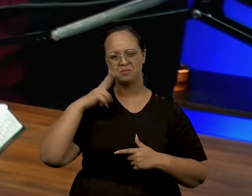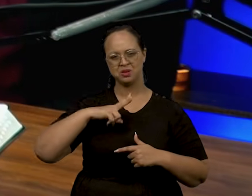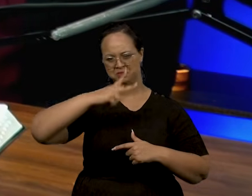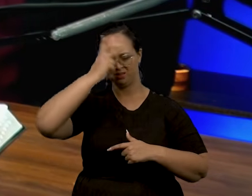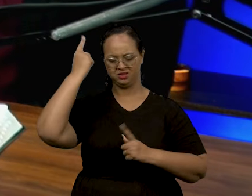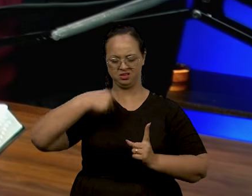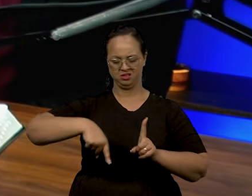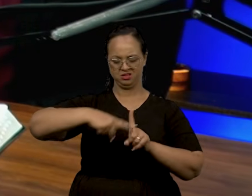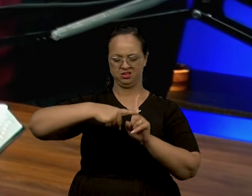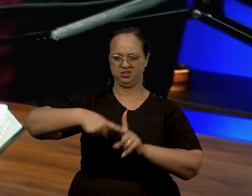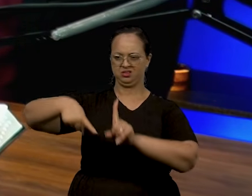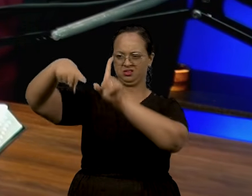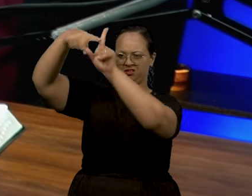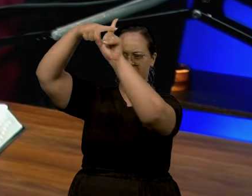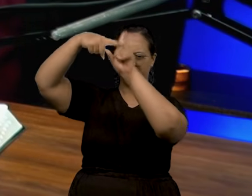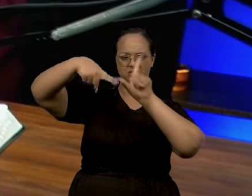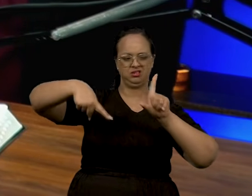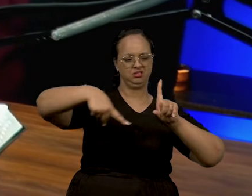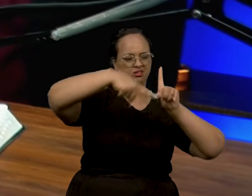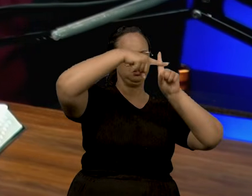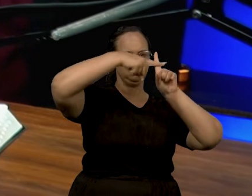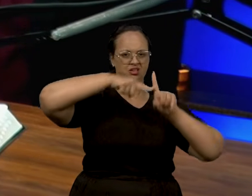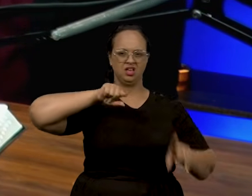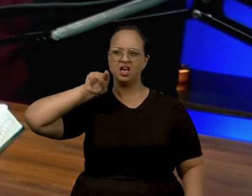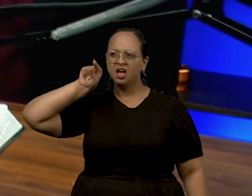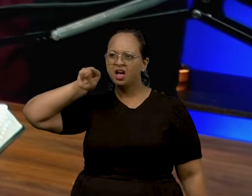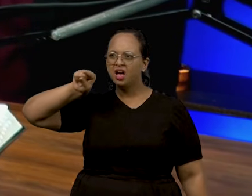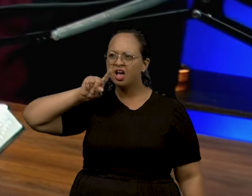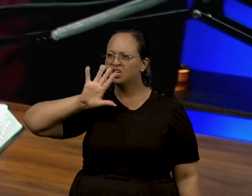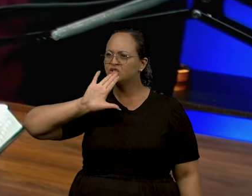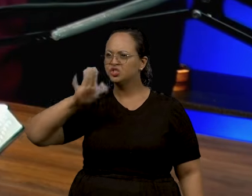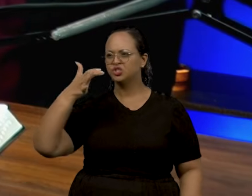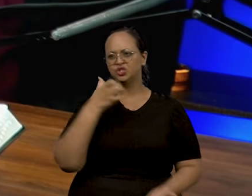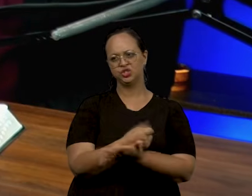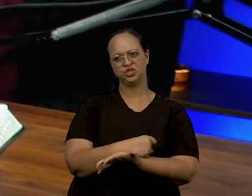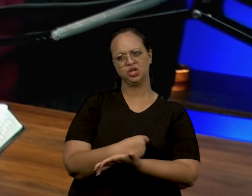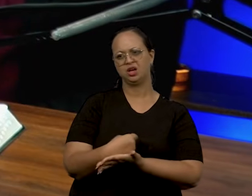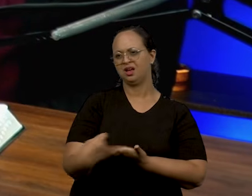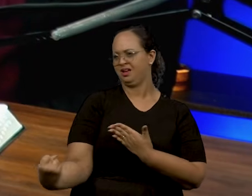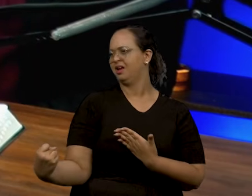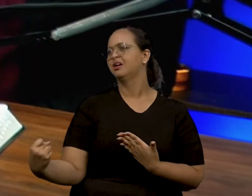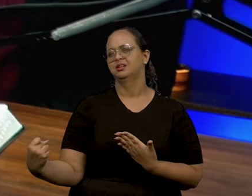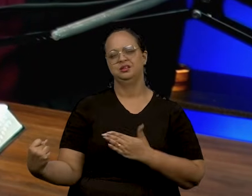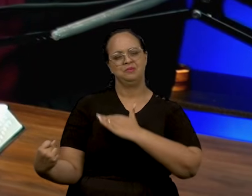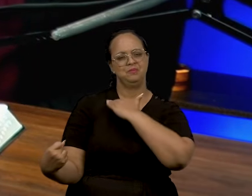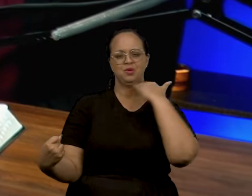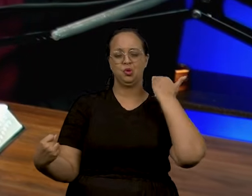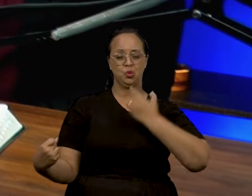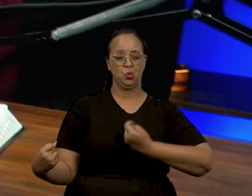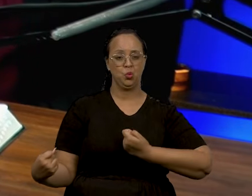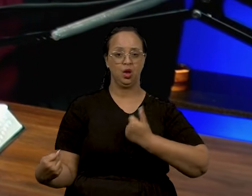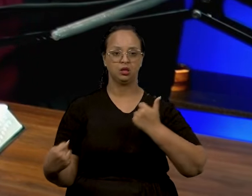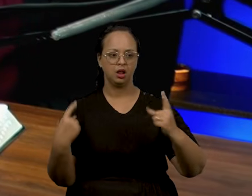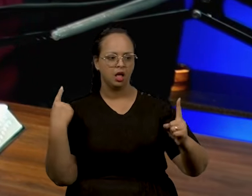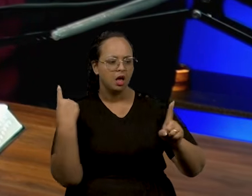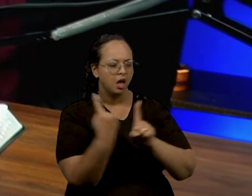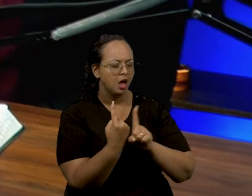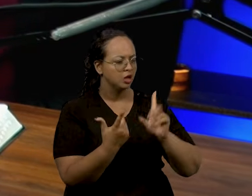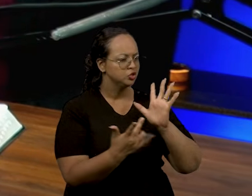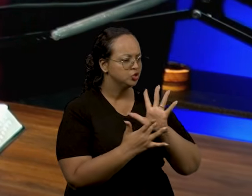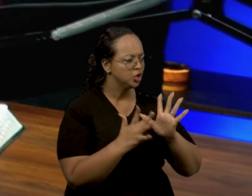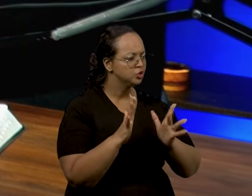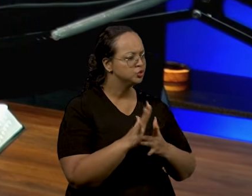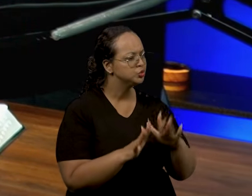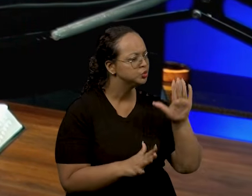condenado fisicamente, mas quando ele encontra com Jesus, né, e ele